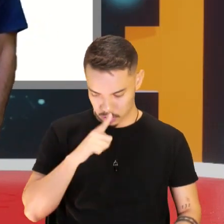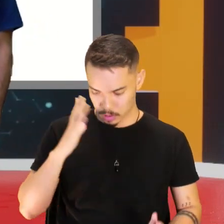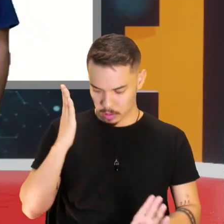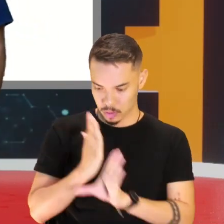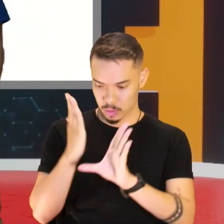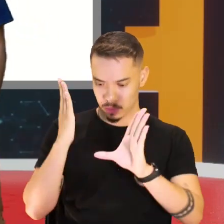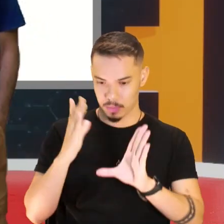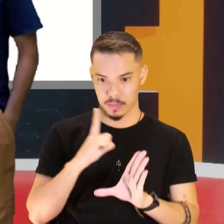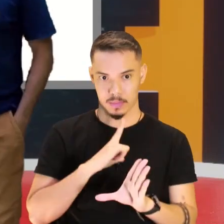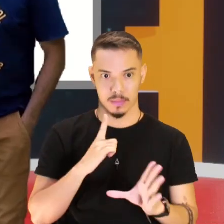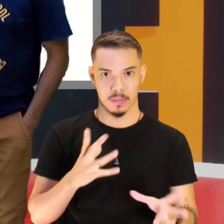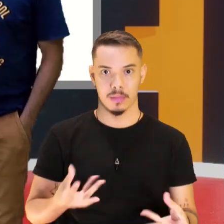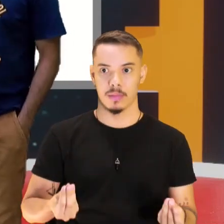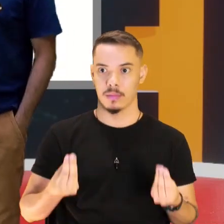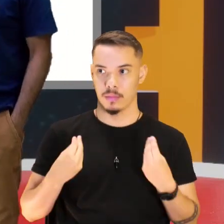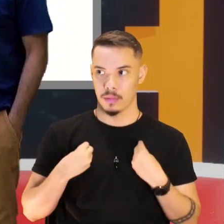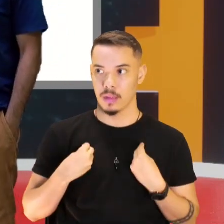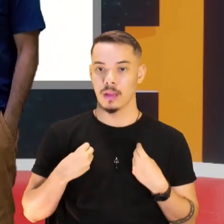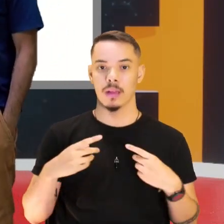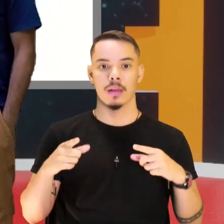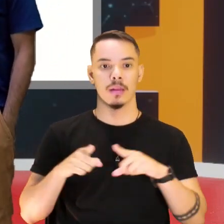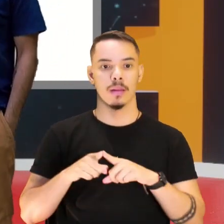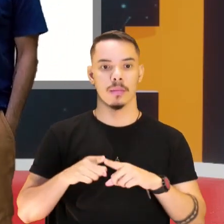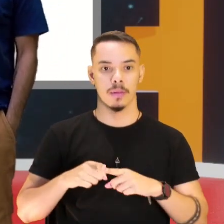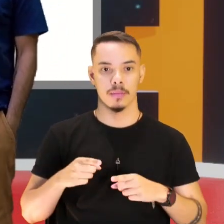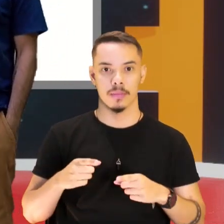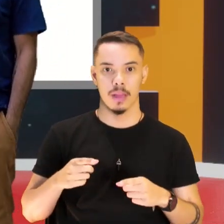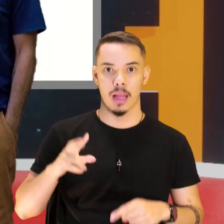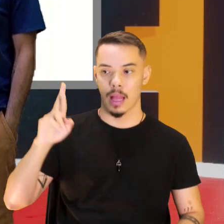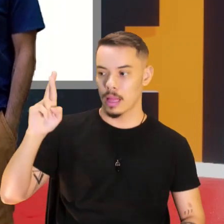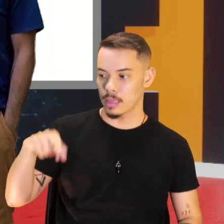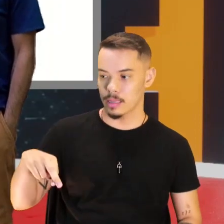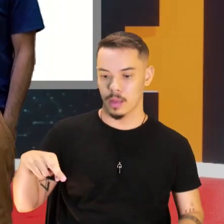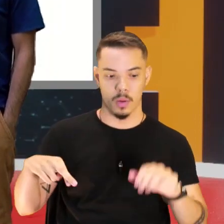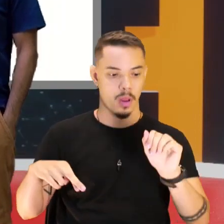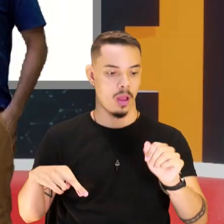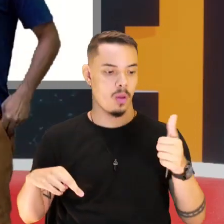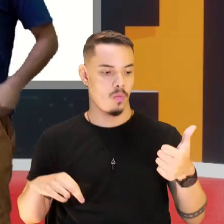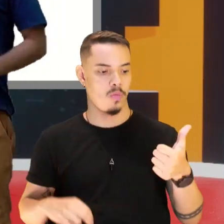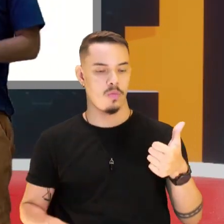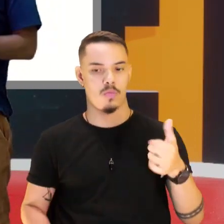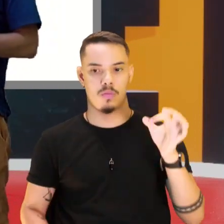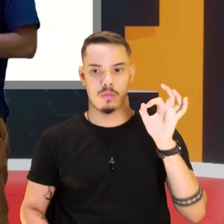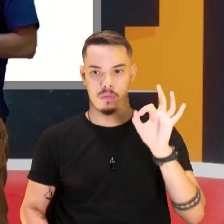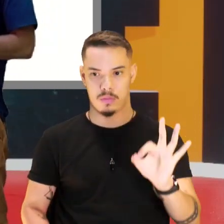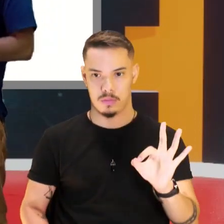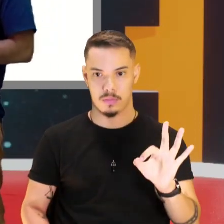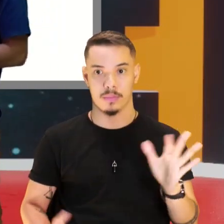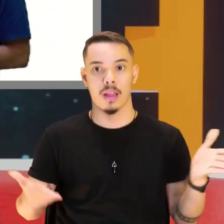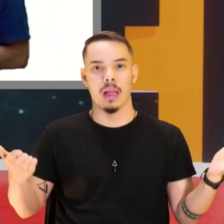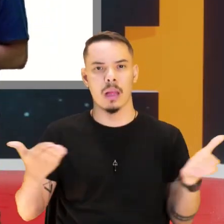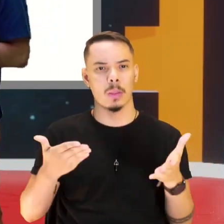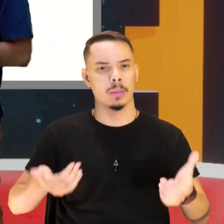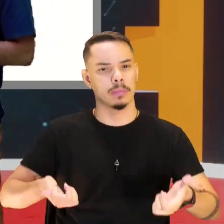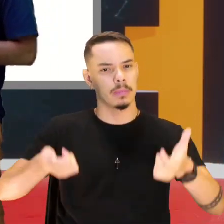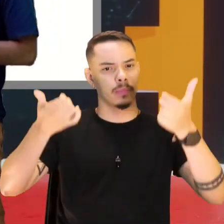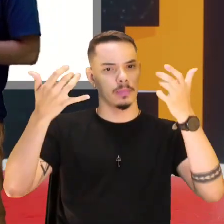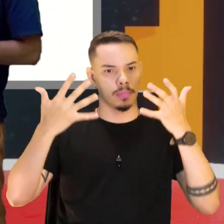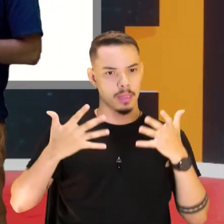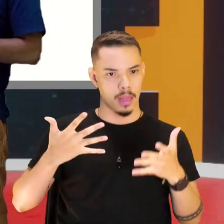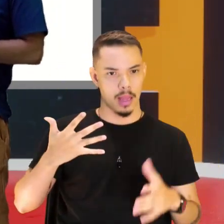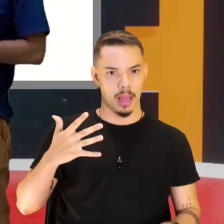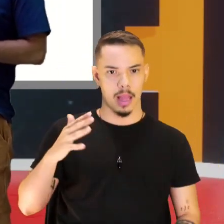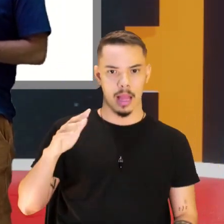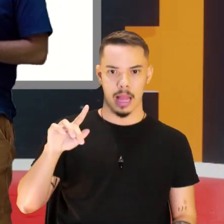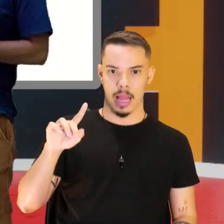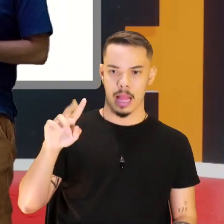tendo a sequência e a gente conseguiu montar a sequência tendo a razão e o A1, isso. né? E agora está me dizendo que tendo a razão e